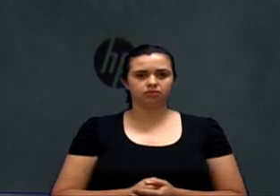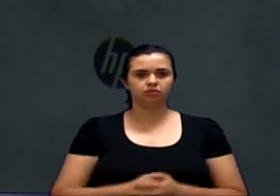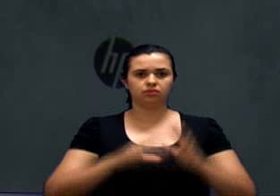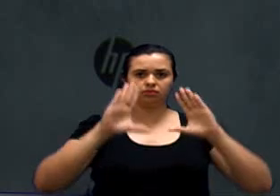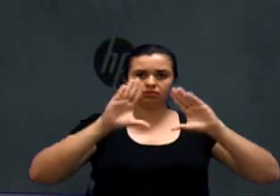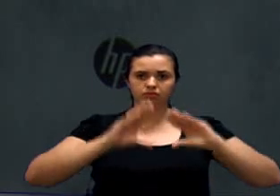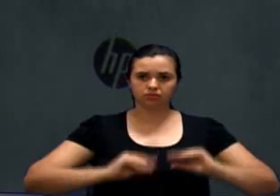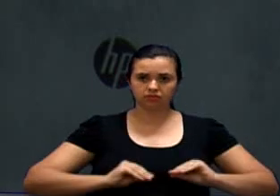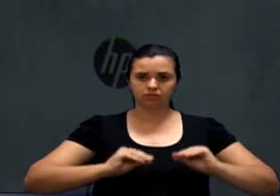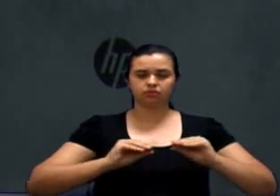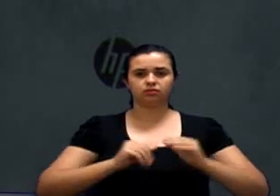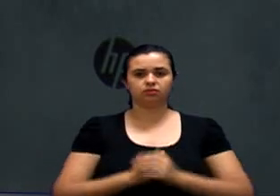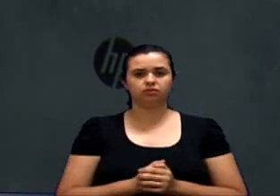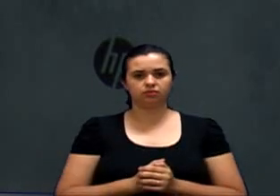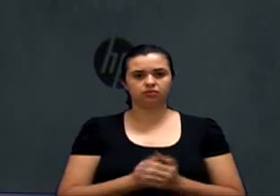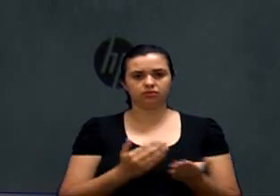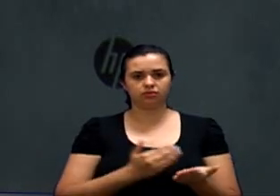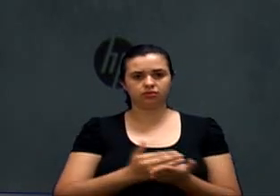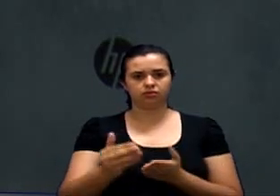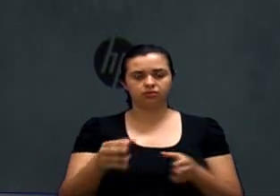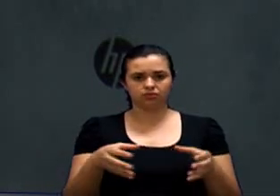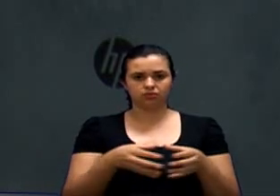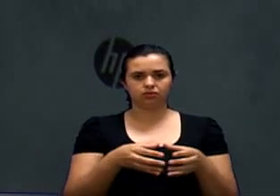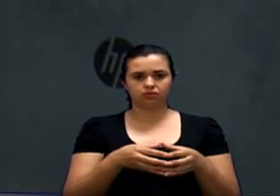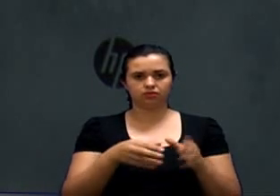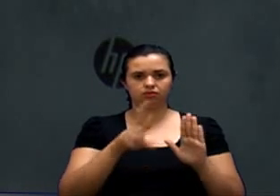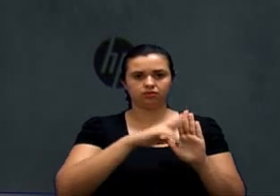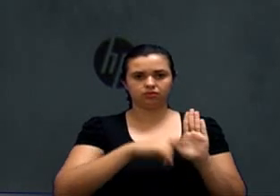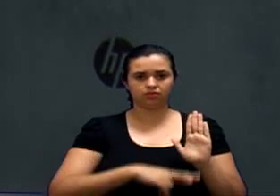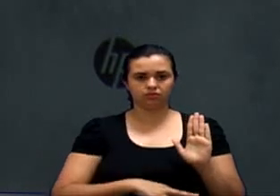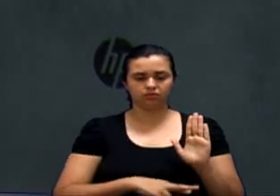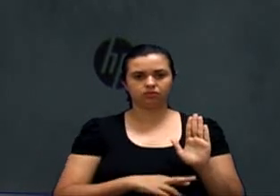zerasse o painel para que nós possamos entrar na comissão de redação.